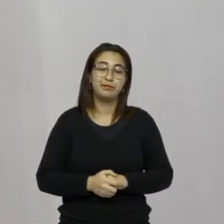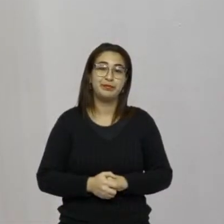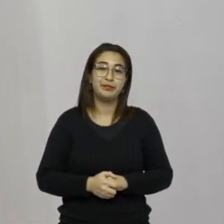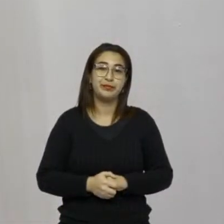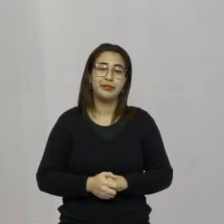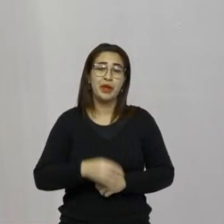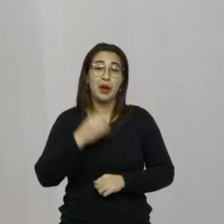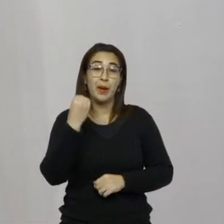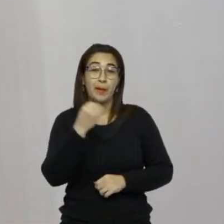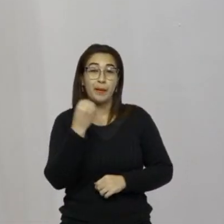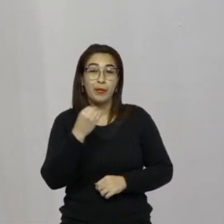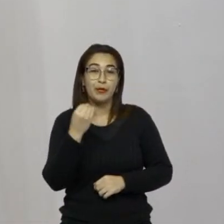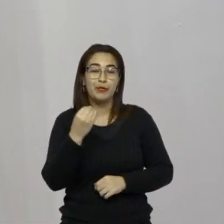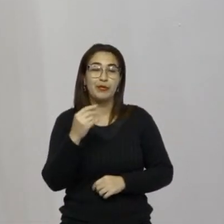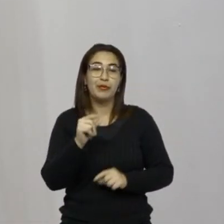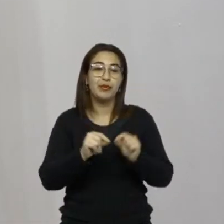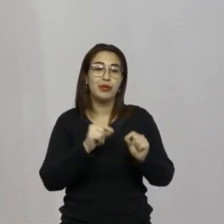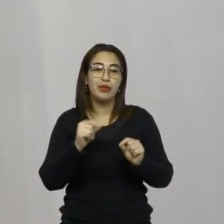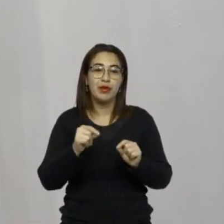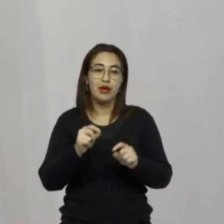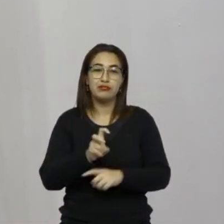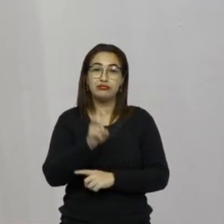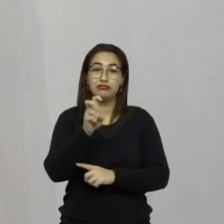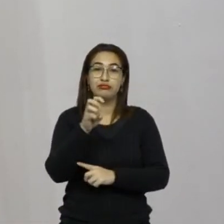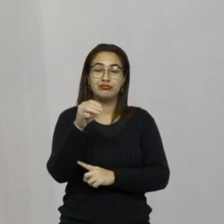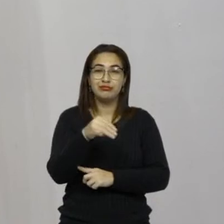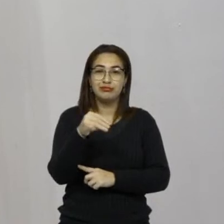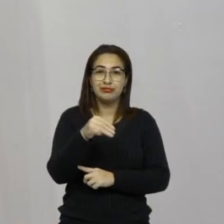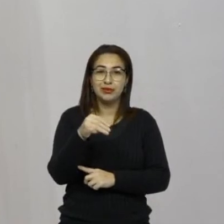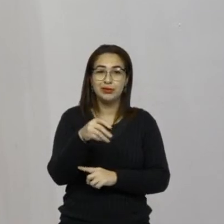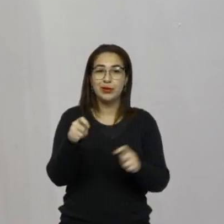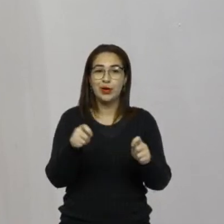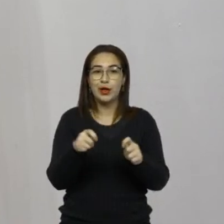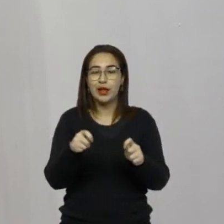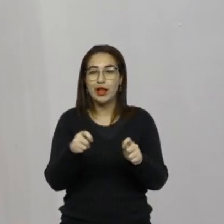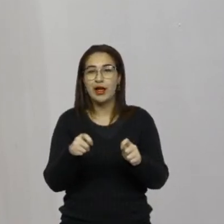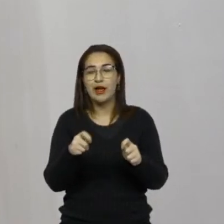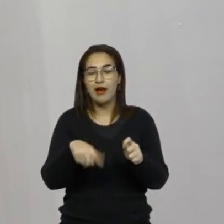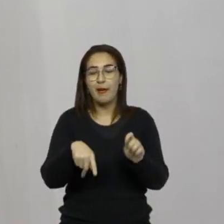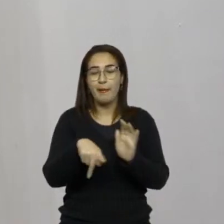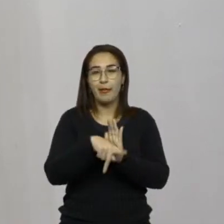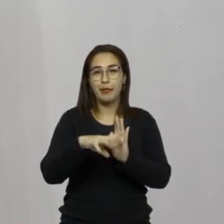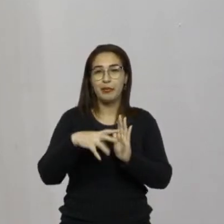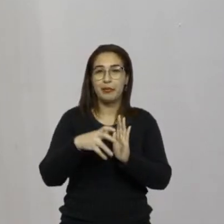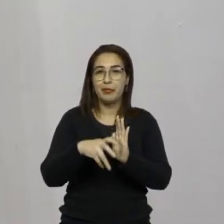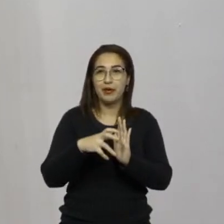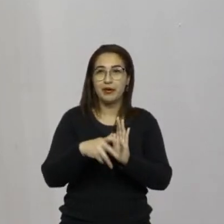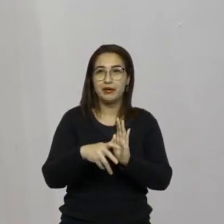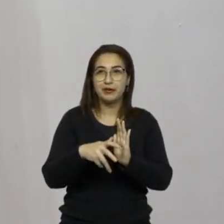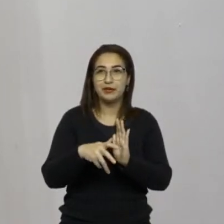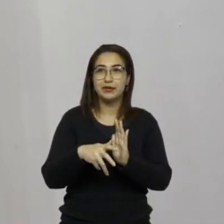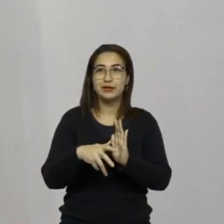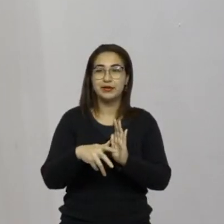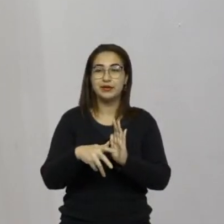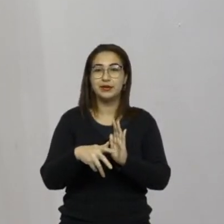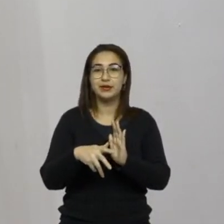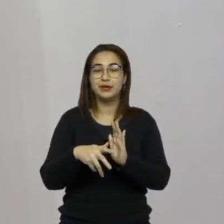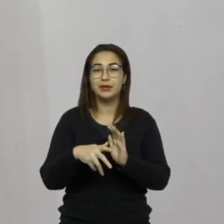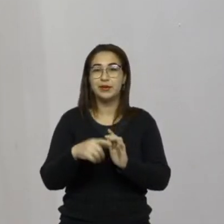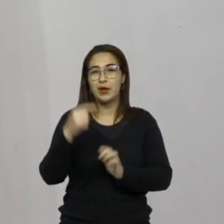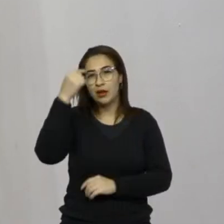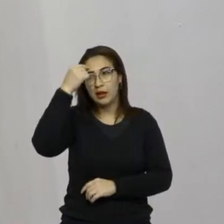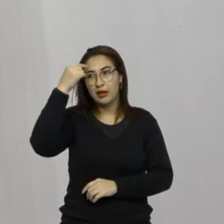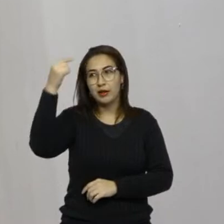aproveitar estes 5 minutos que é destinado ao partido para aqui fazer menção